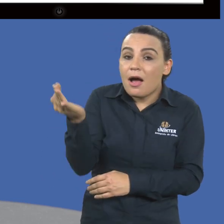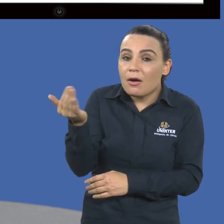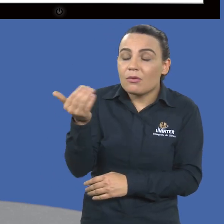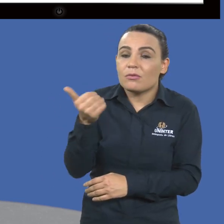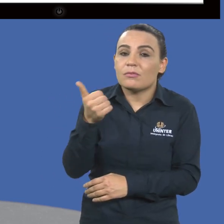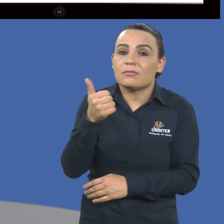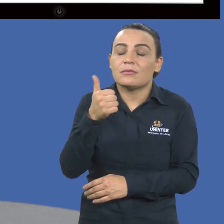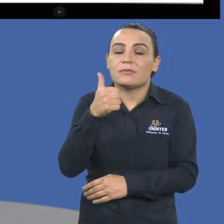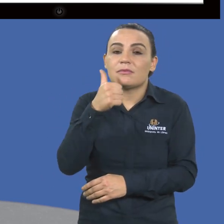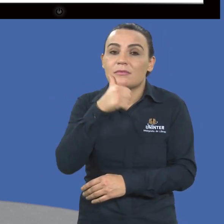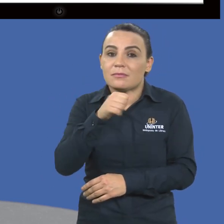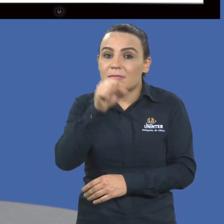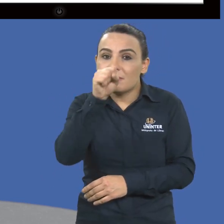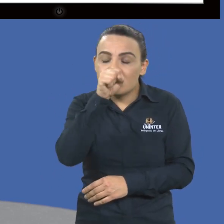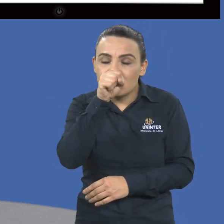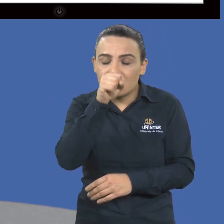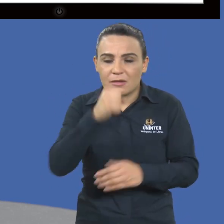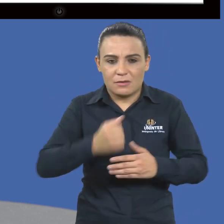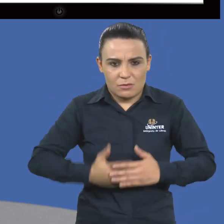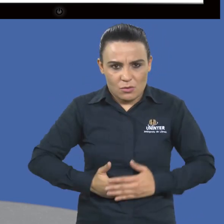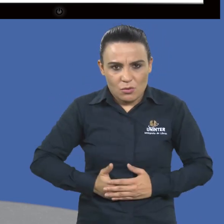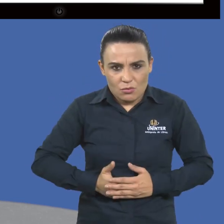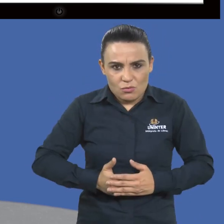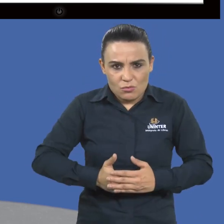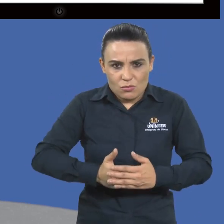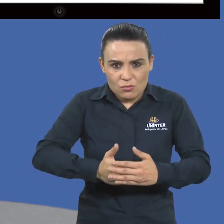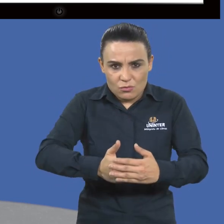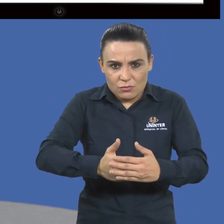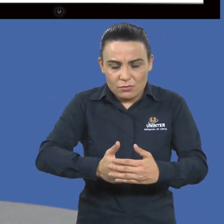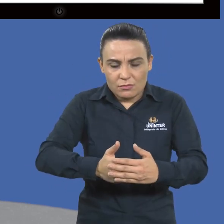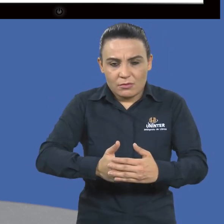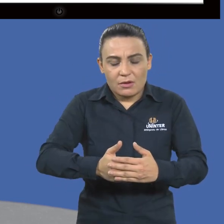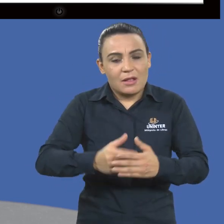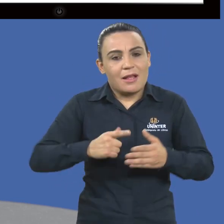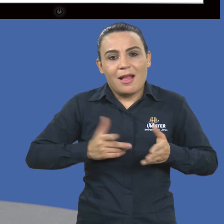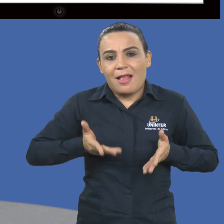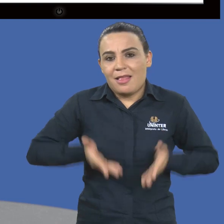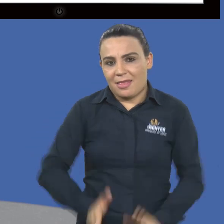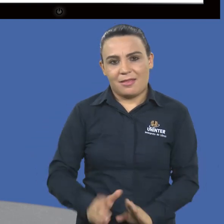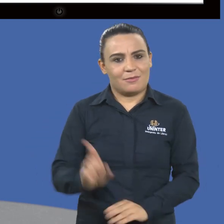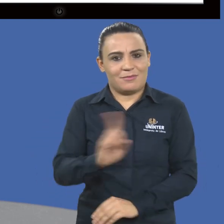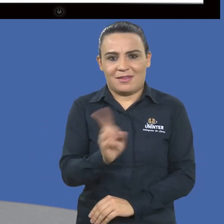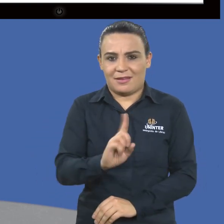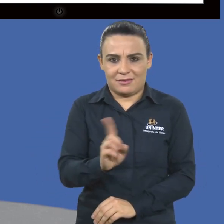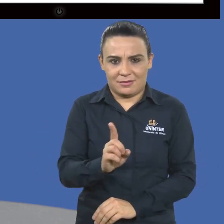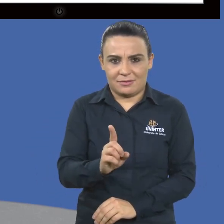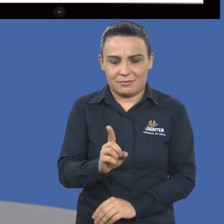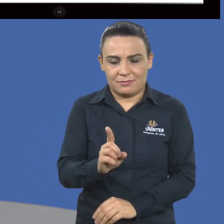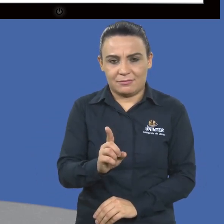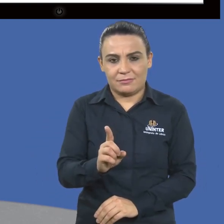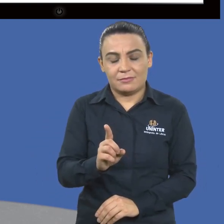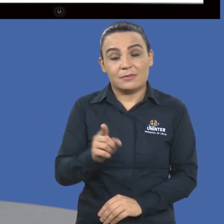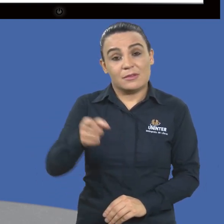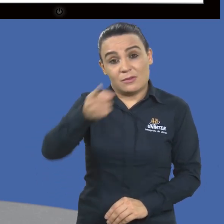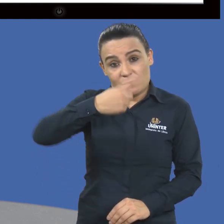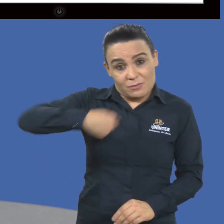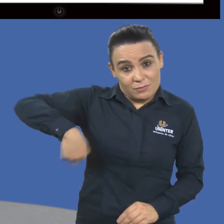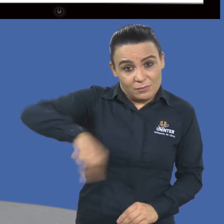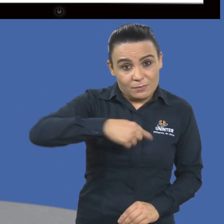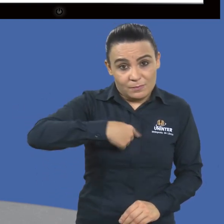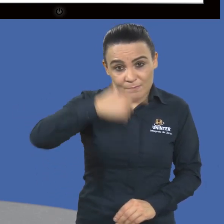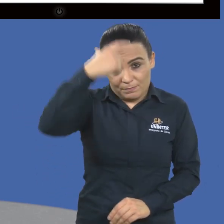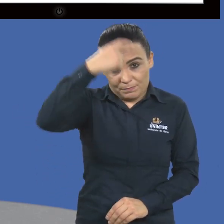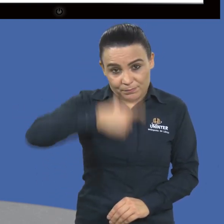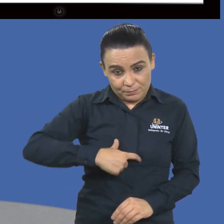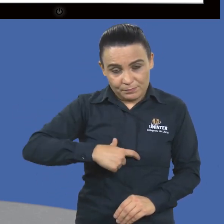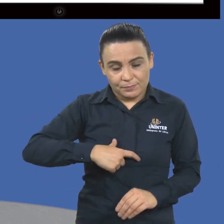que algumas dessas crianças com síndrome de Down não cheguem até nascer. Então, a